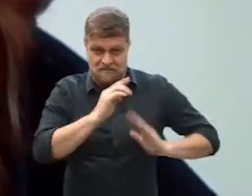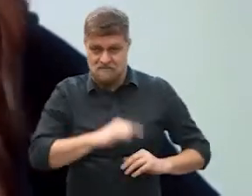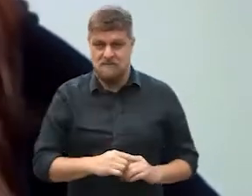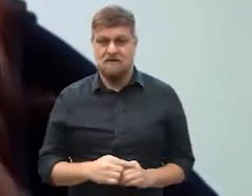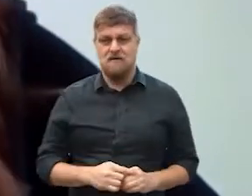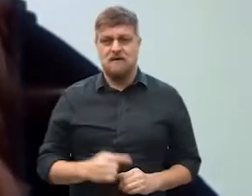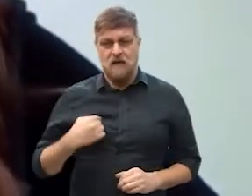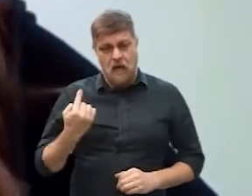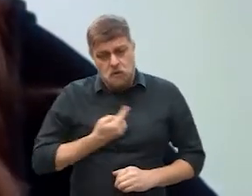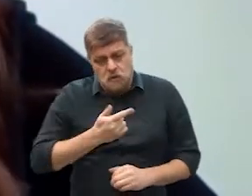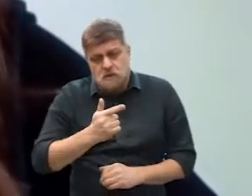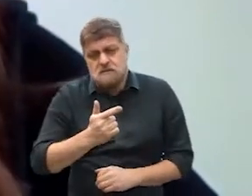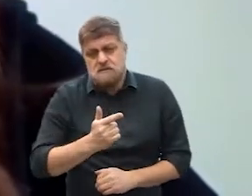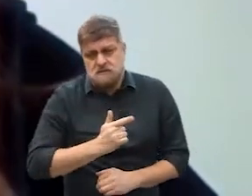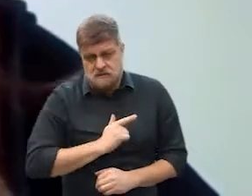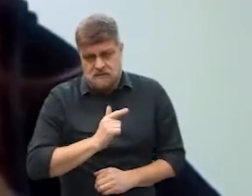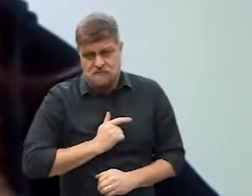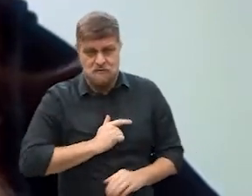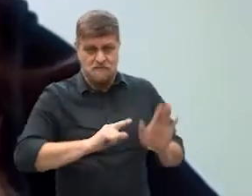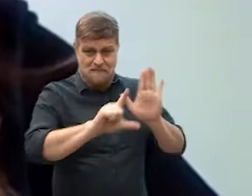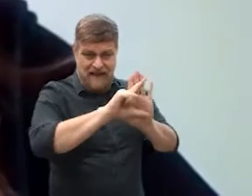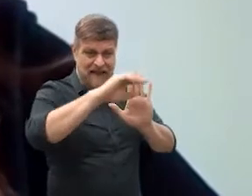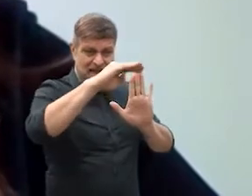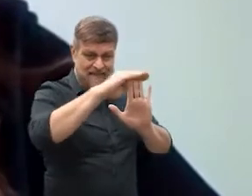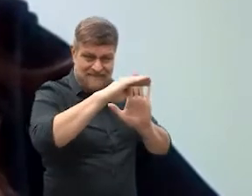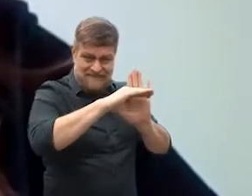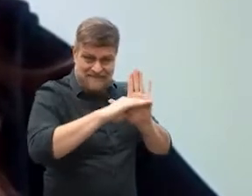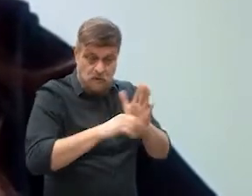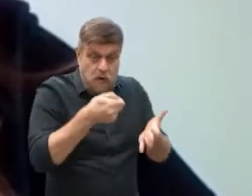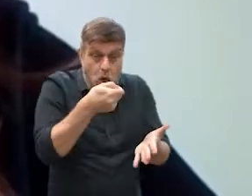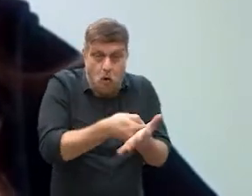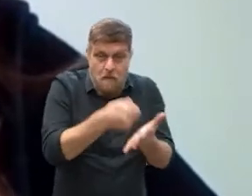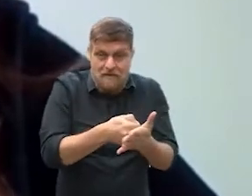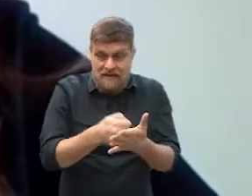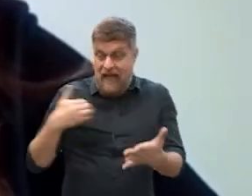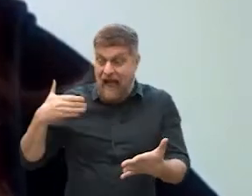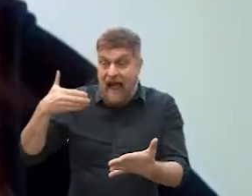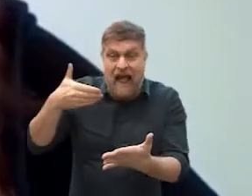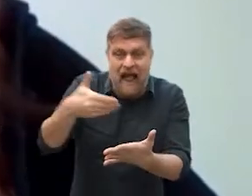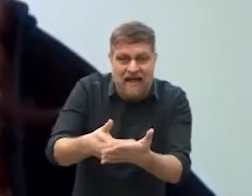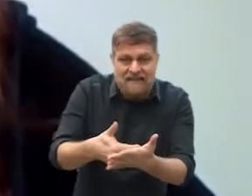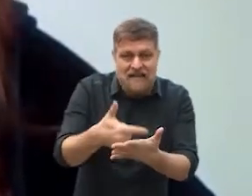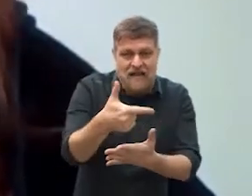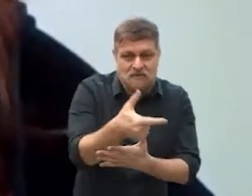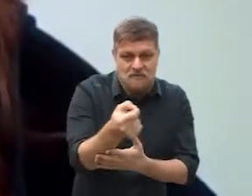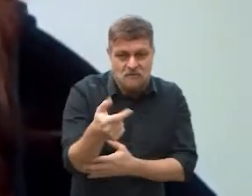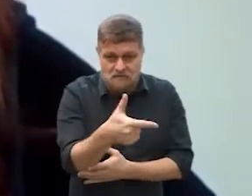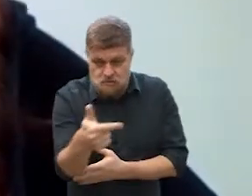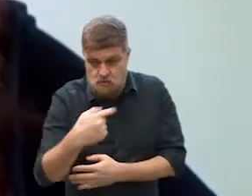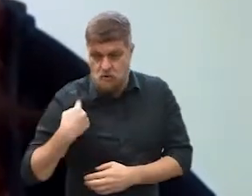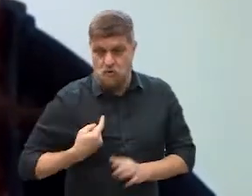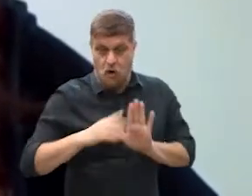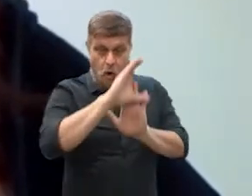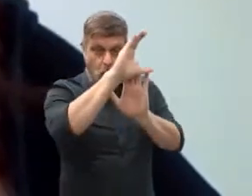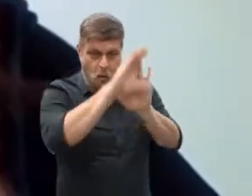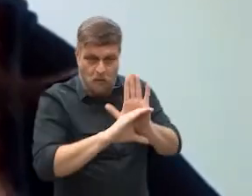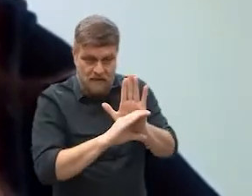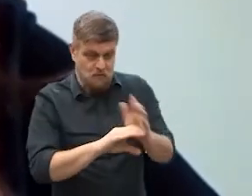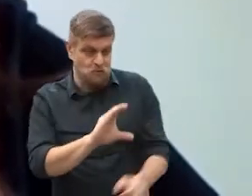tem uma legislação que nos determina, né, que até 2022 o nosso currículo terá que ser mudado.